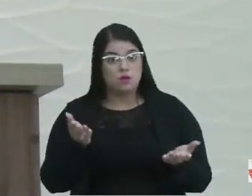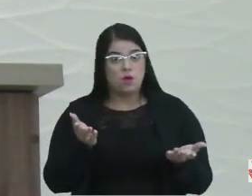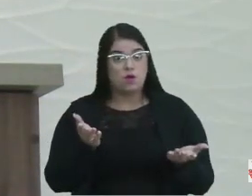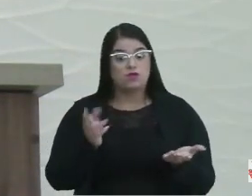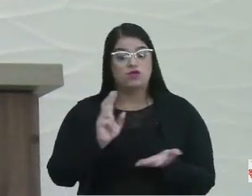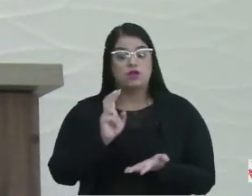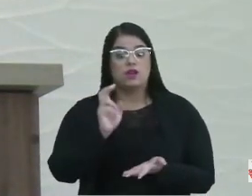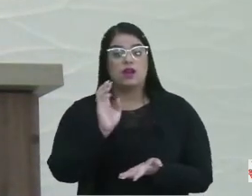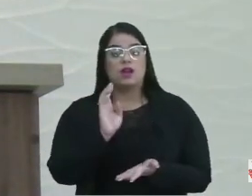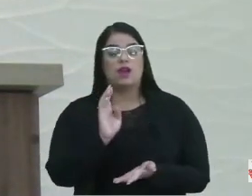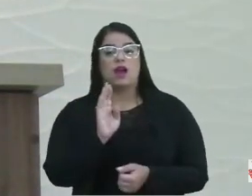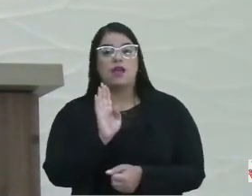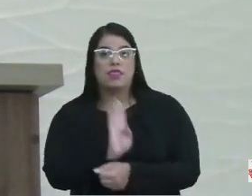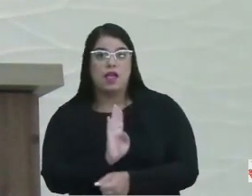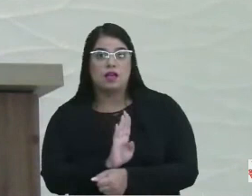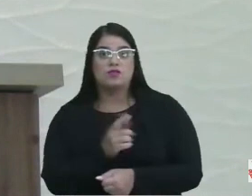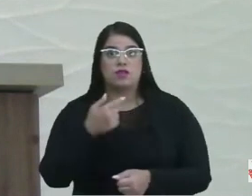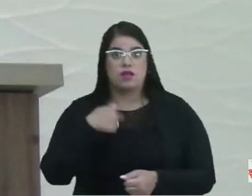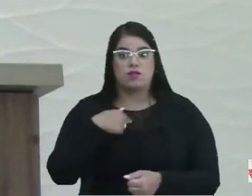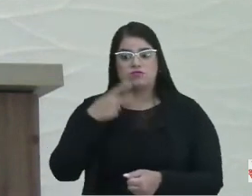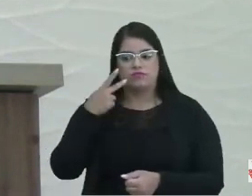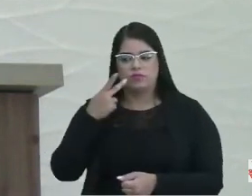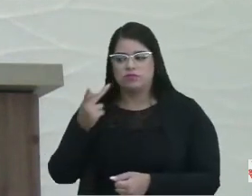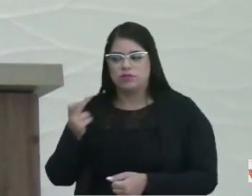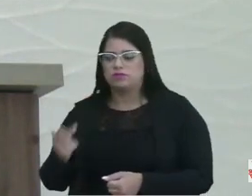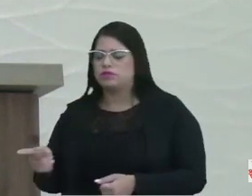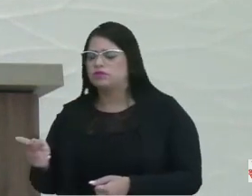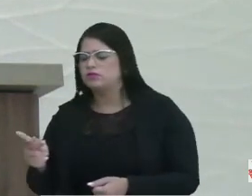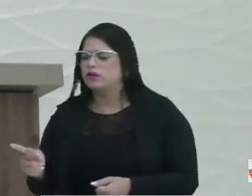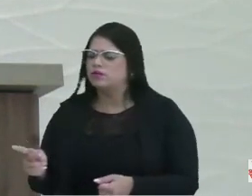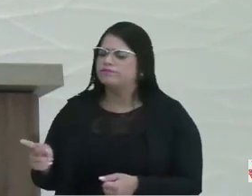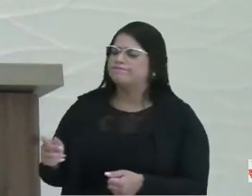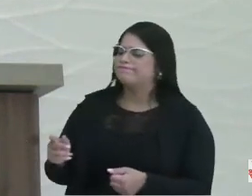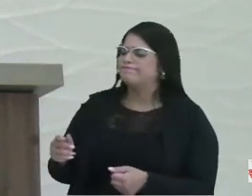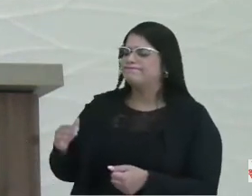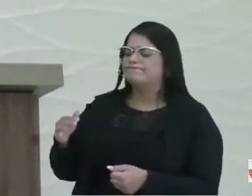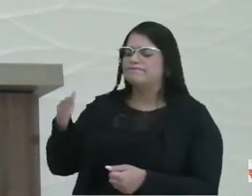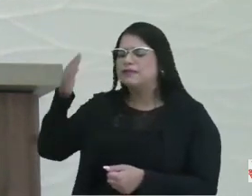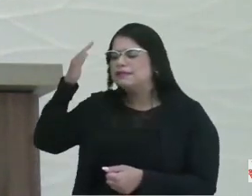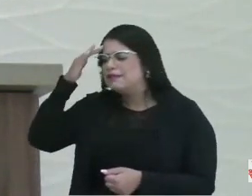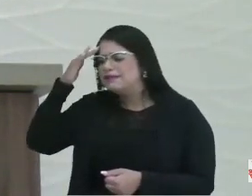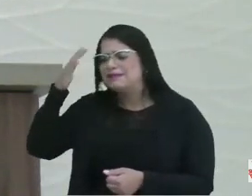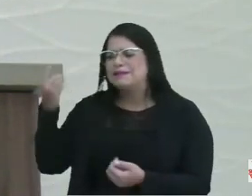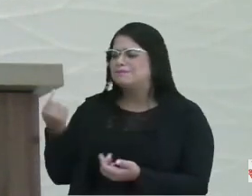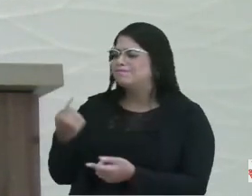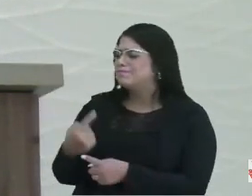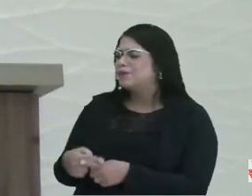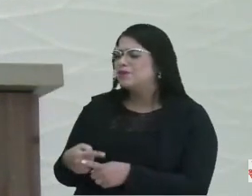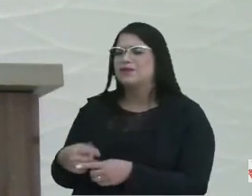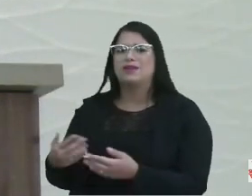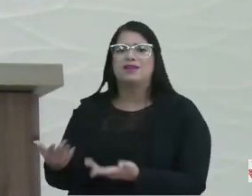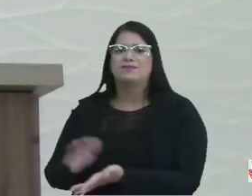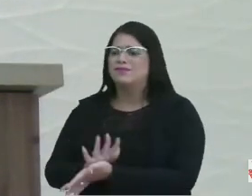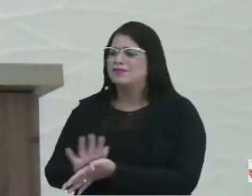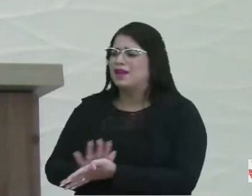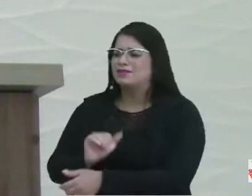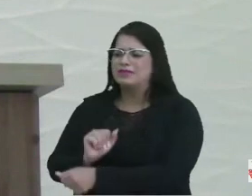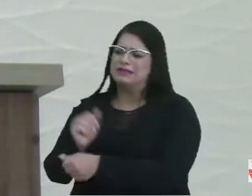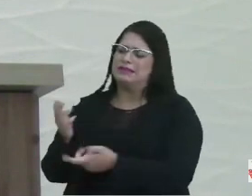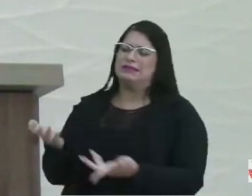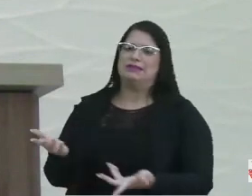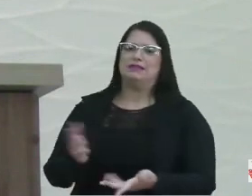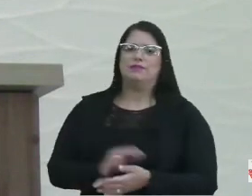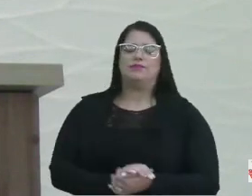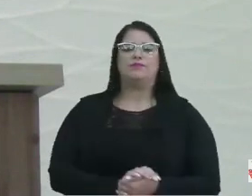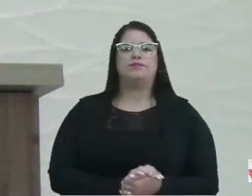estão atendendo lá, fizeram já a reforma por dentro, mas deu uma parada. E segundo, quem estava trabalhando